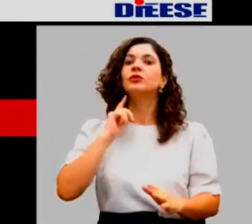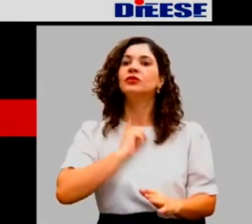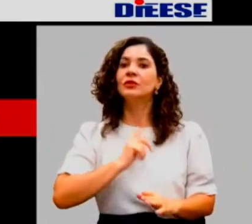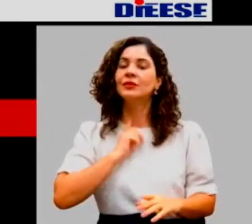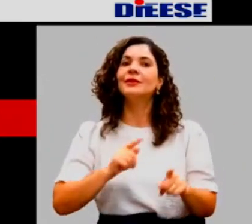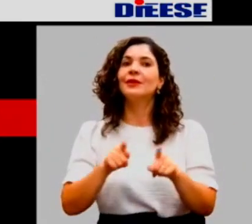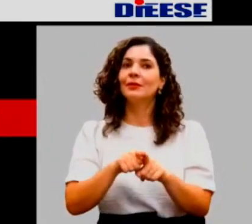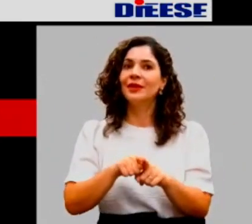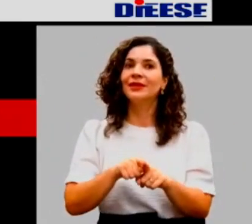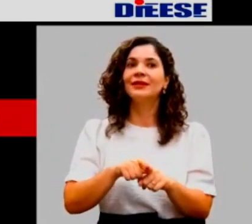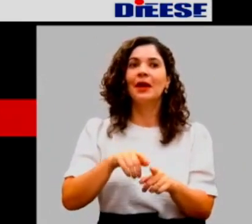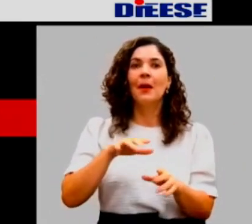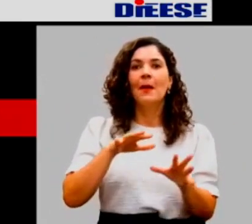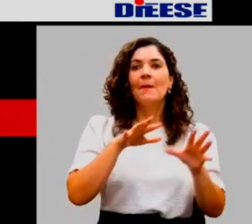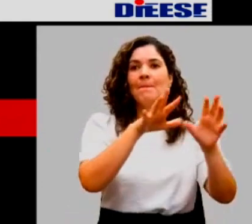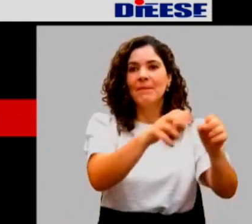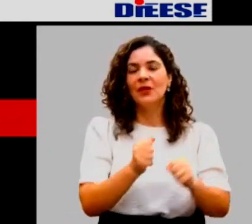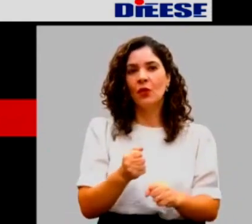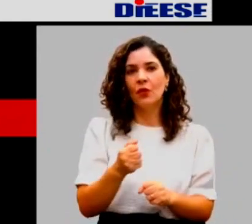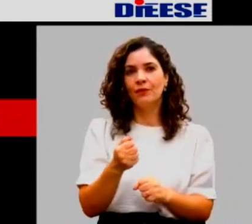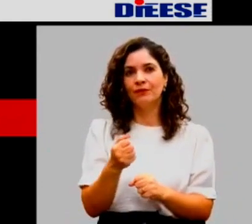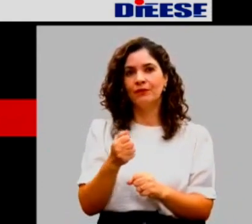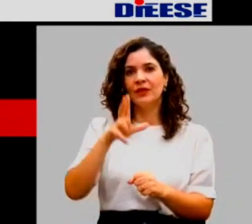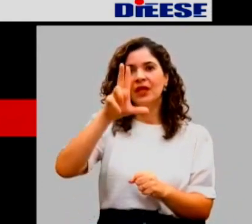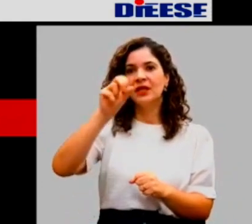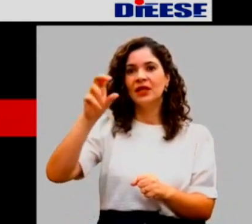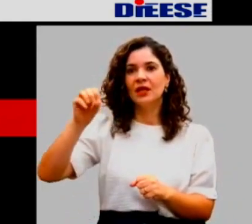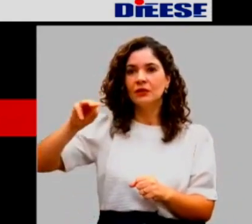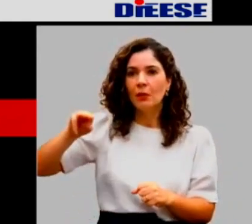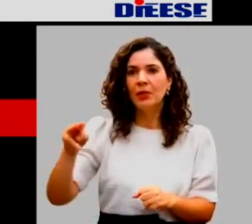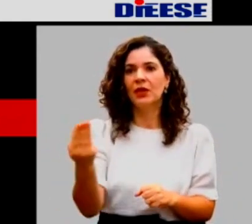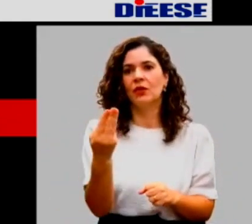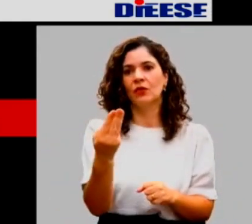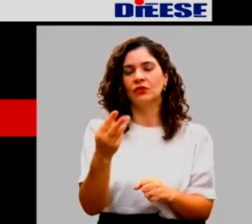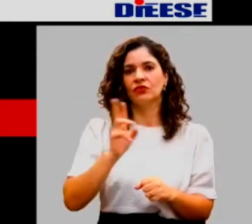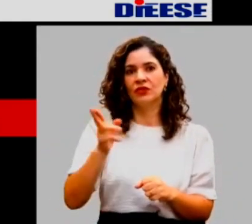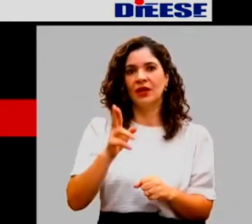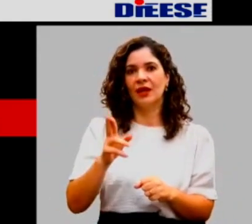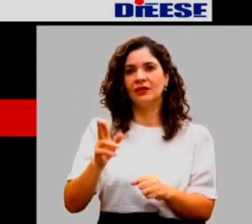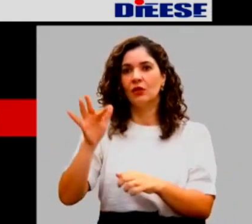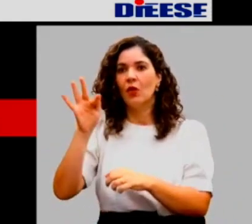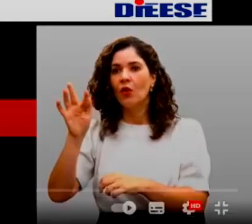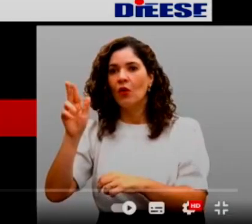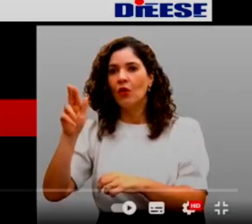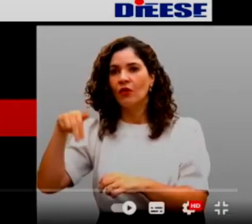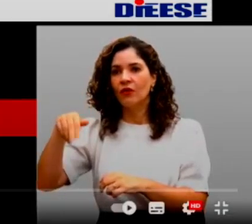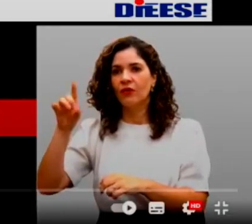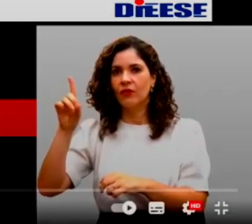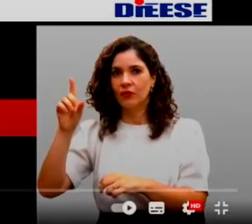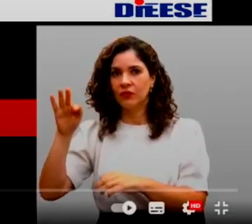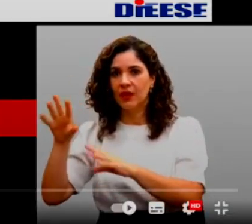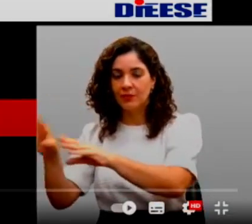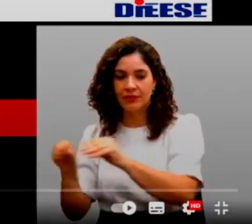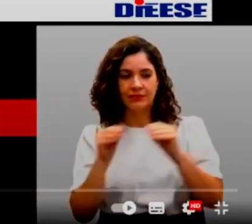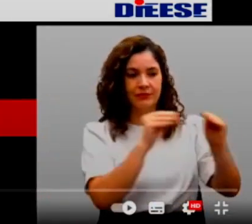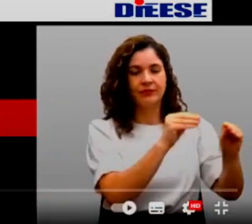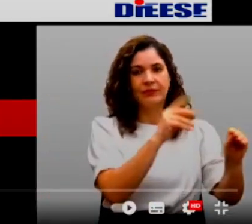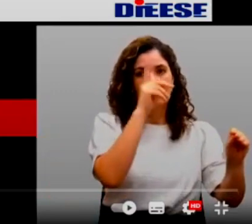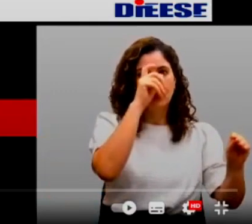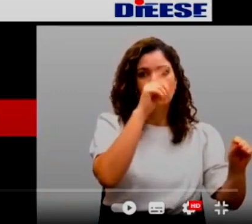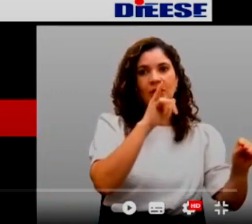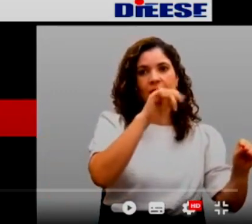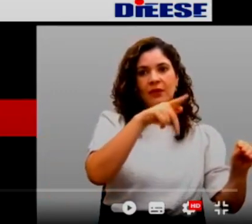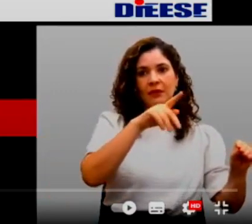e quase meio bilhão de reais do fundeb e destinou para o ipseng então ele tá utilizando recursos da educação que não podem ser